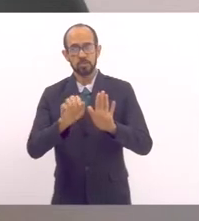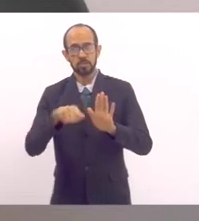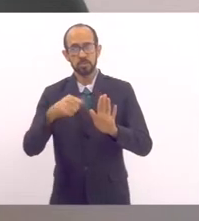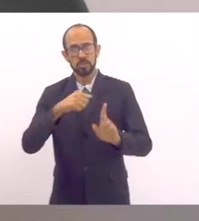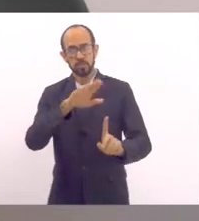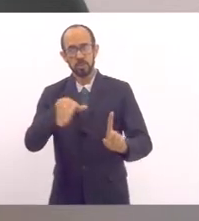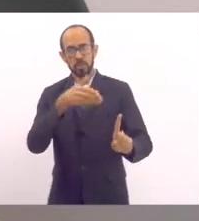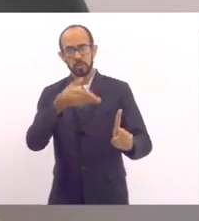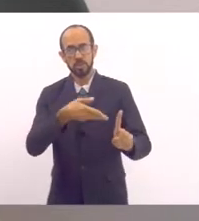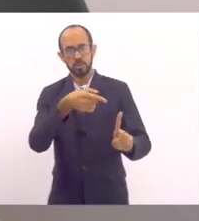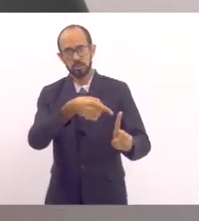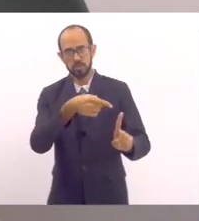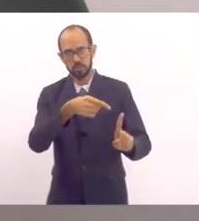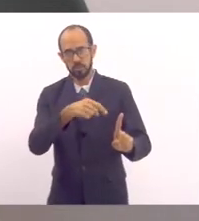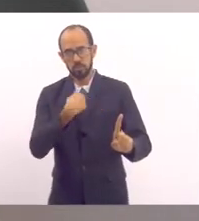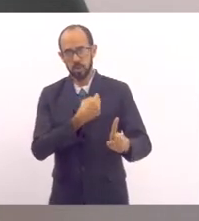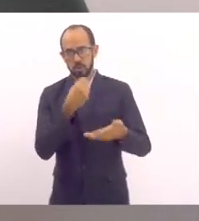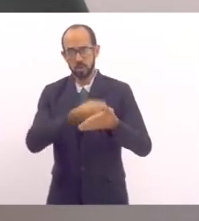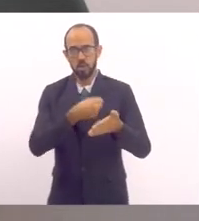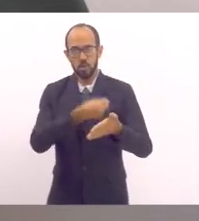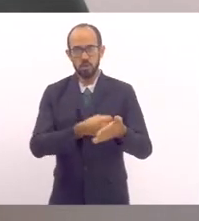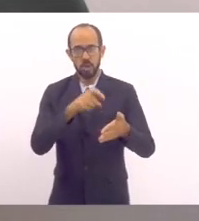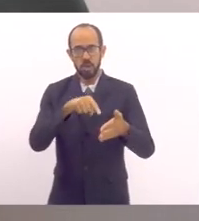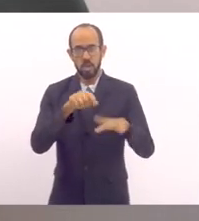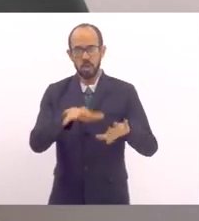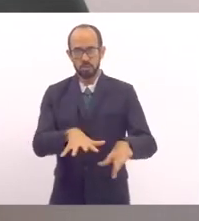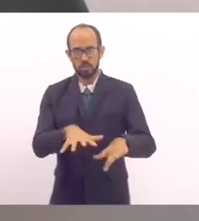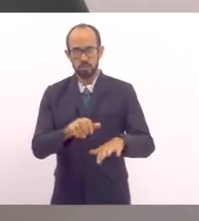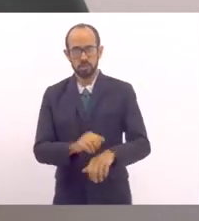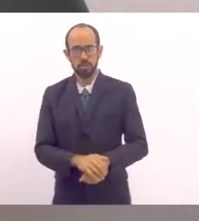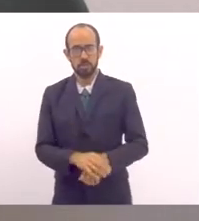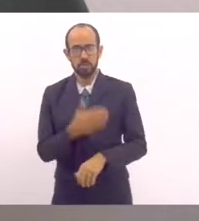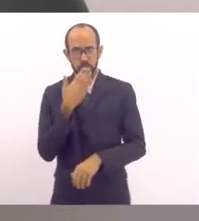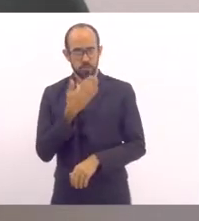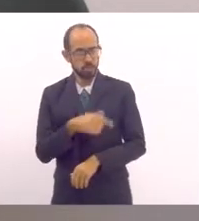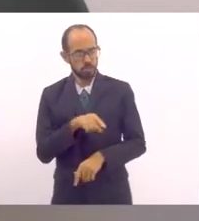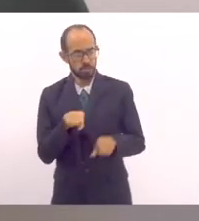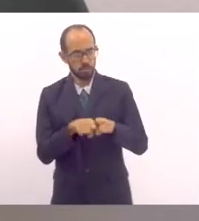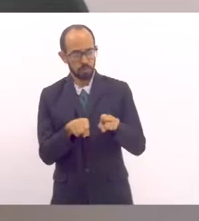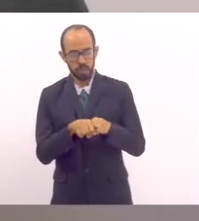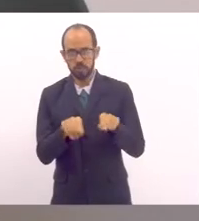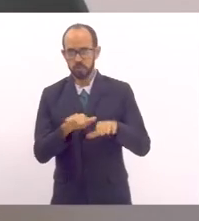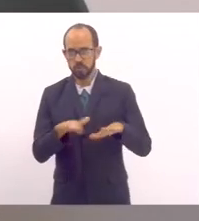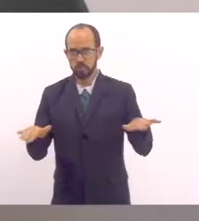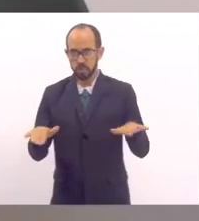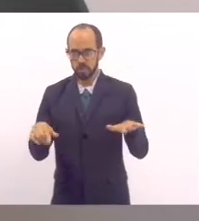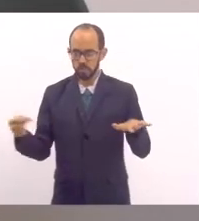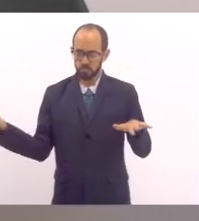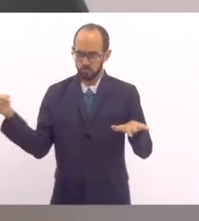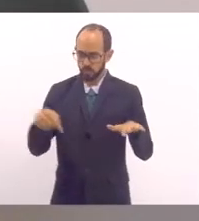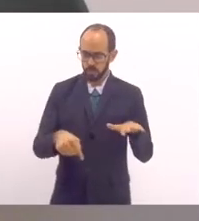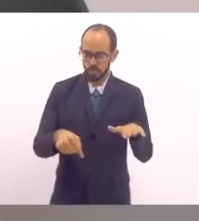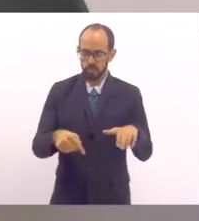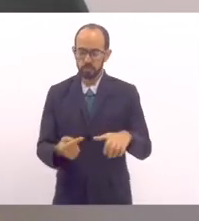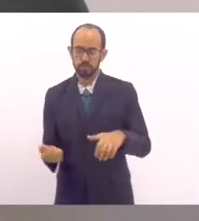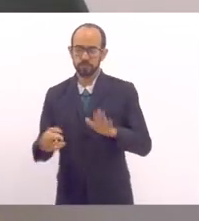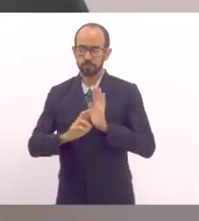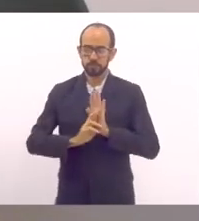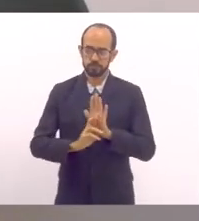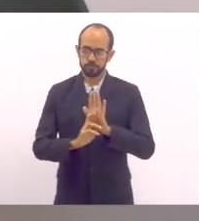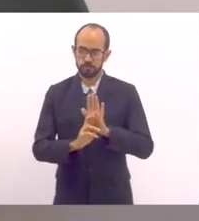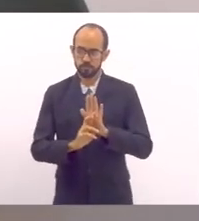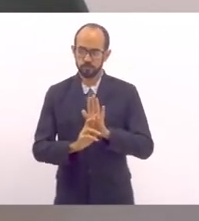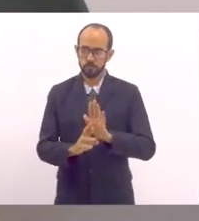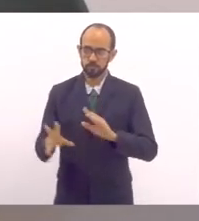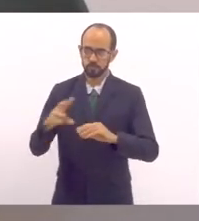é por isso, deputado, a gente já conversou. E eu só queria que os demais membros aqui da mesa fizessem coro com essa representação, de